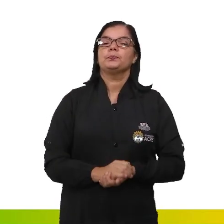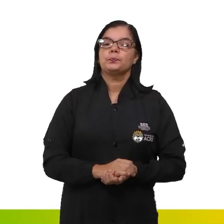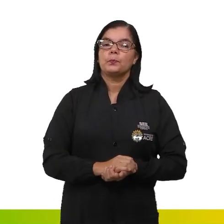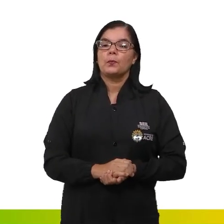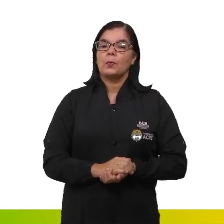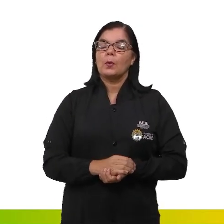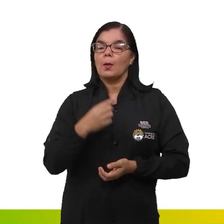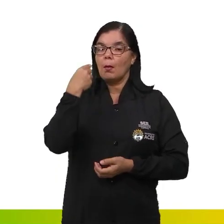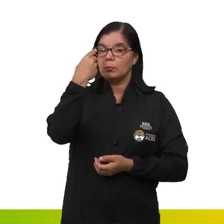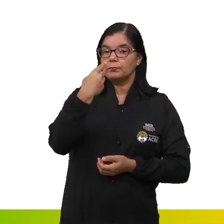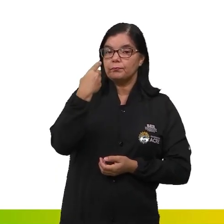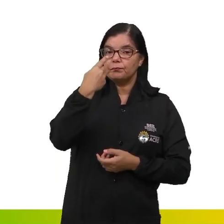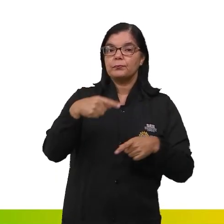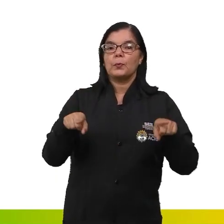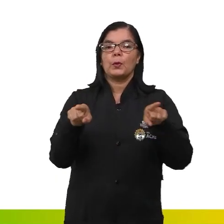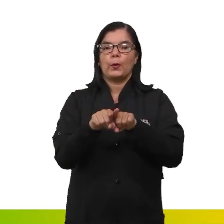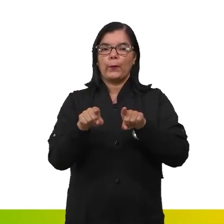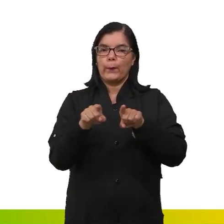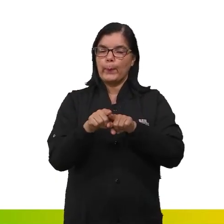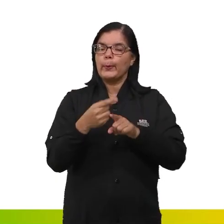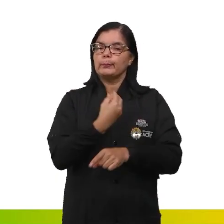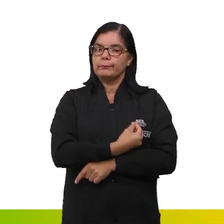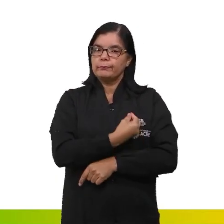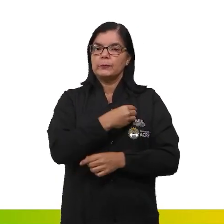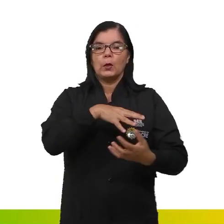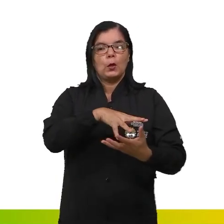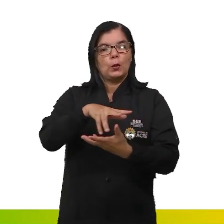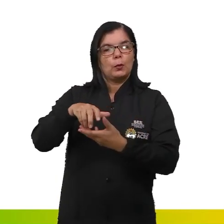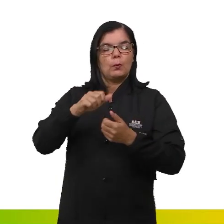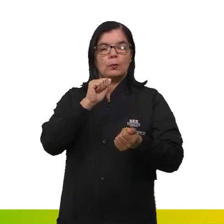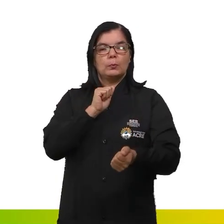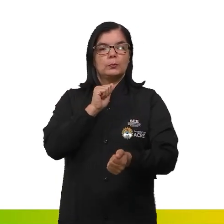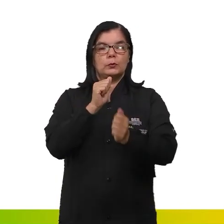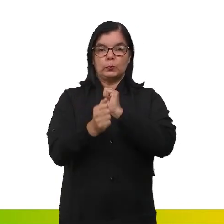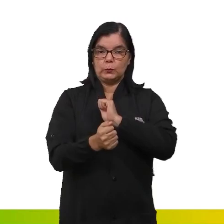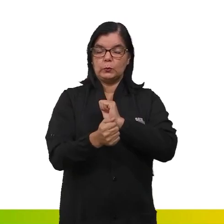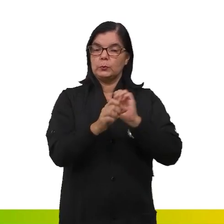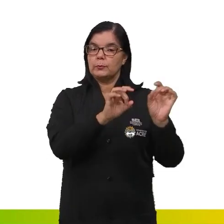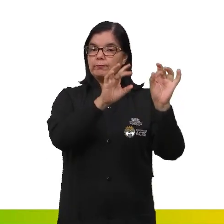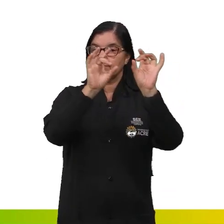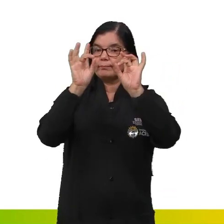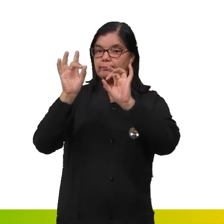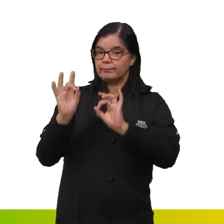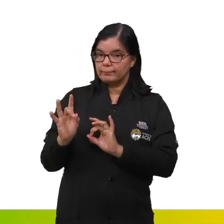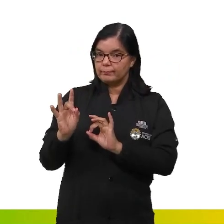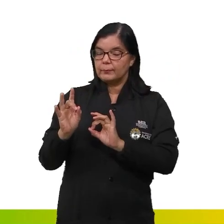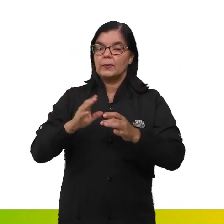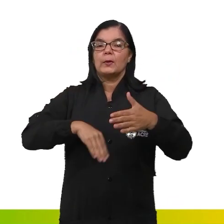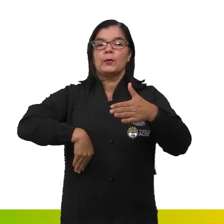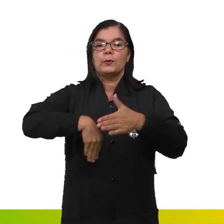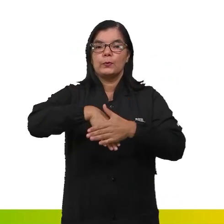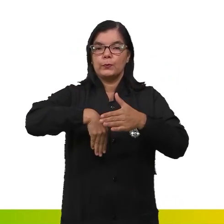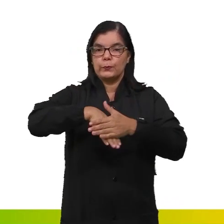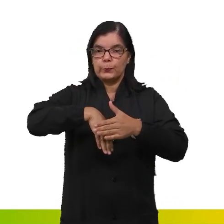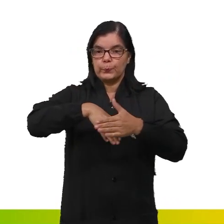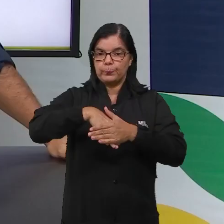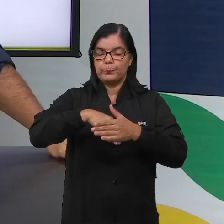língua espanhola também tem forte presença no mundo esportivo, especialmente no futebol.